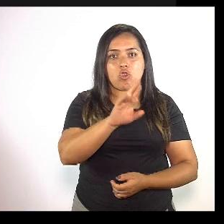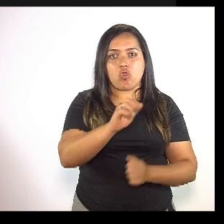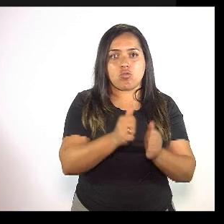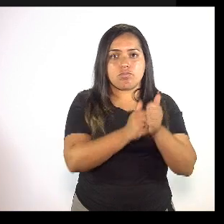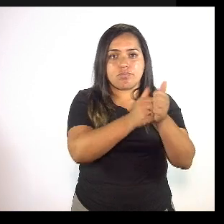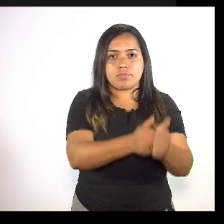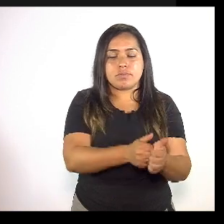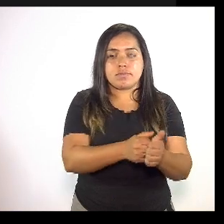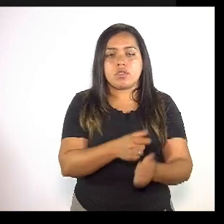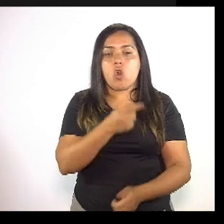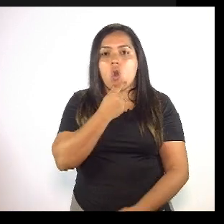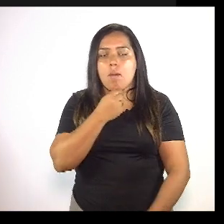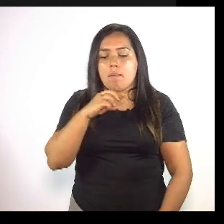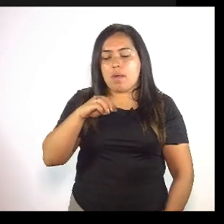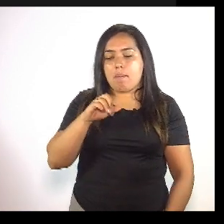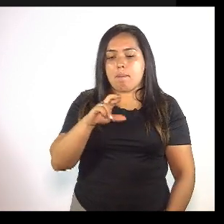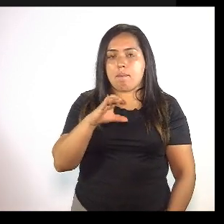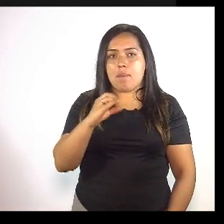Deputado Márcio Pacheco.